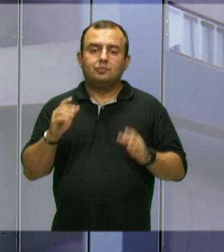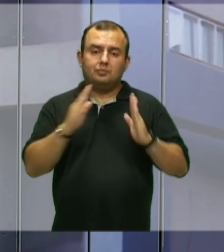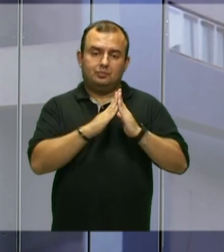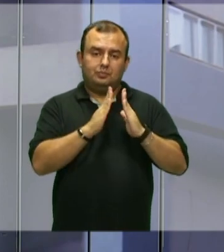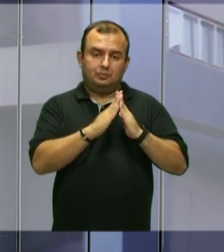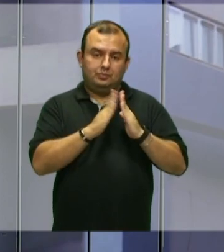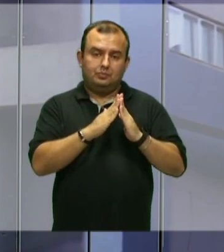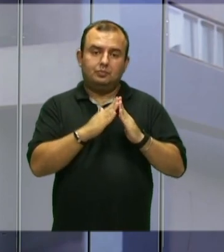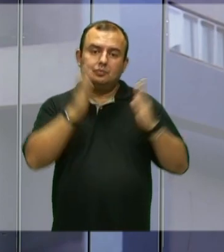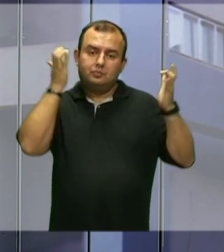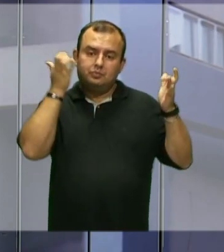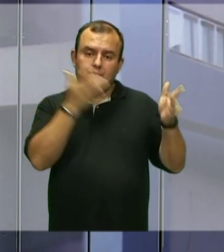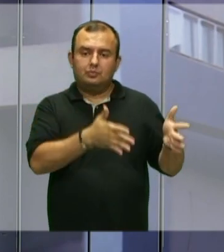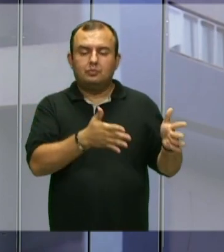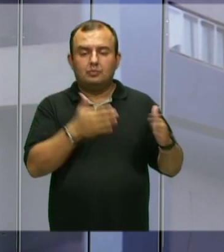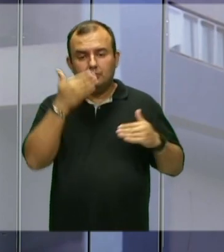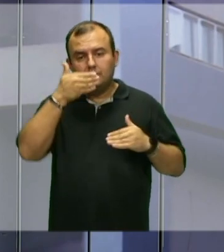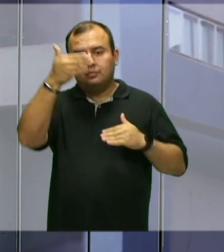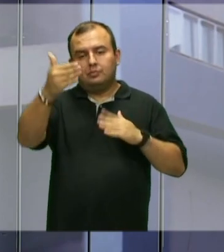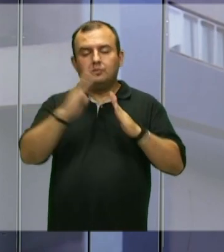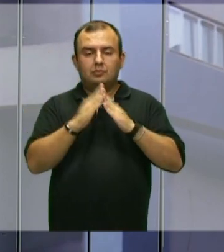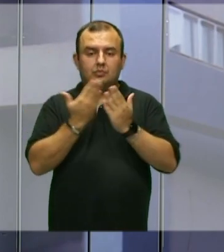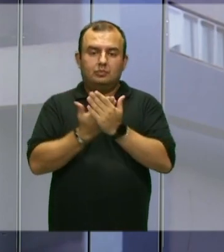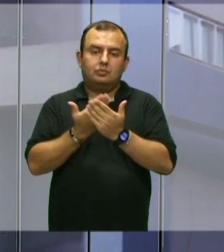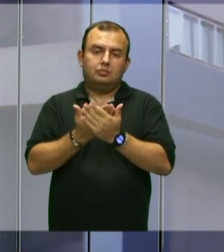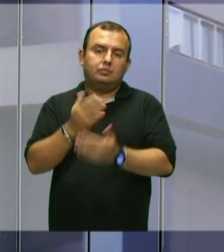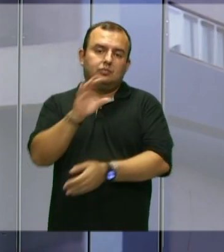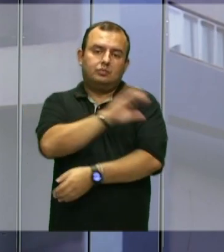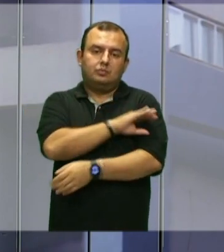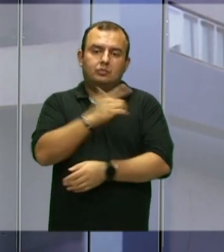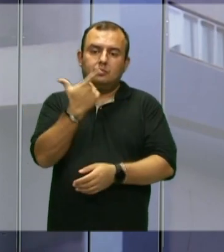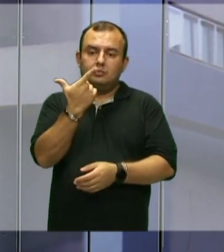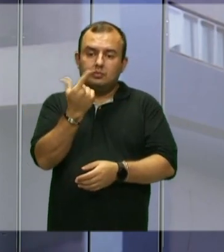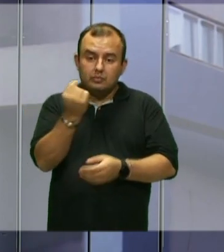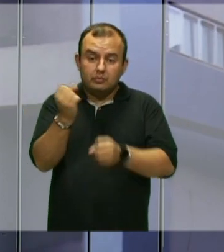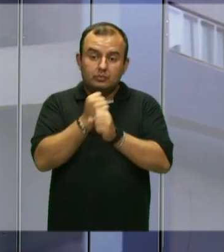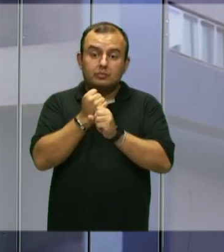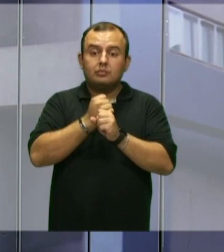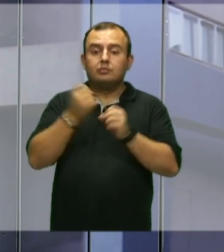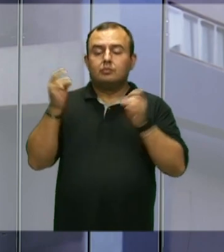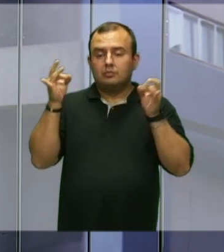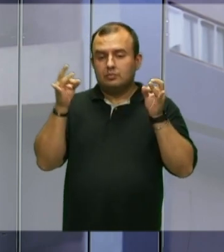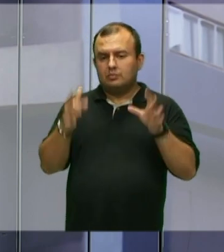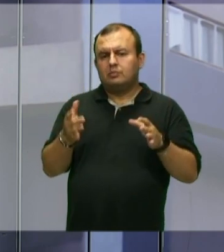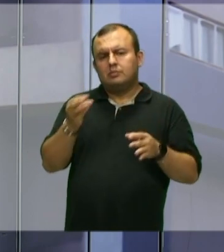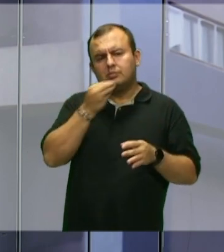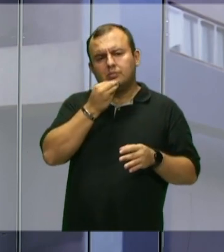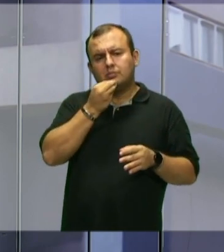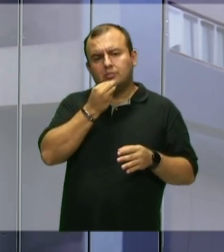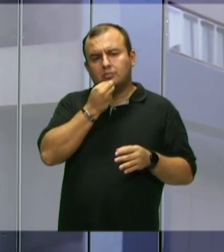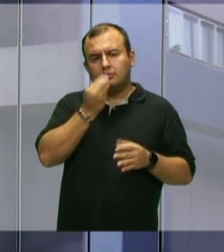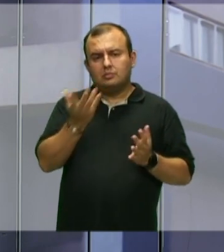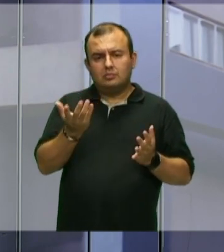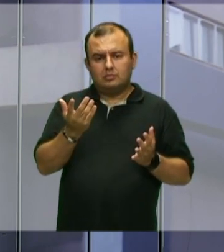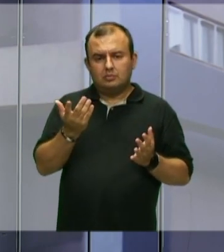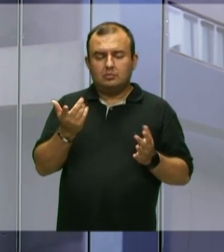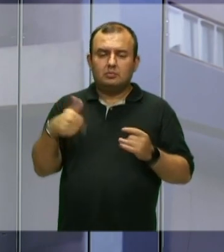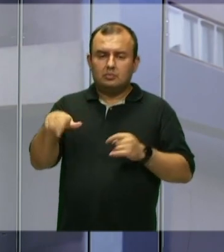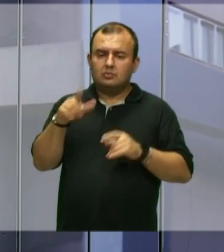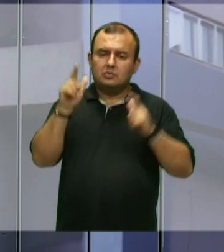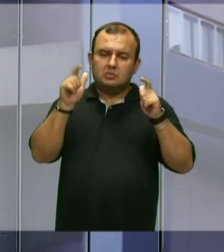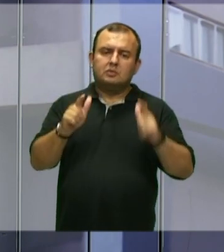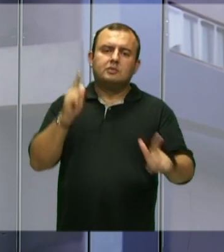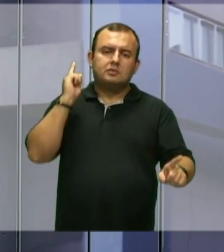moradia que está abandonada em frente ao CI há mais de 20 anos. E ali, evidentemente, que se tornou um ponto de